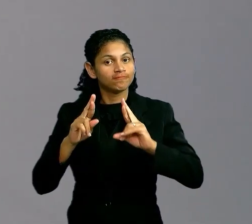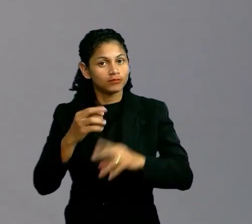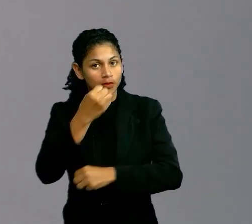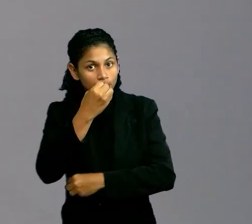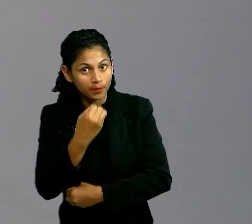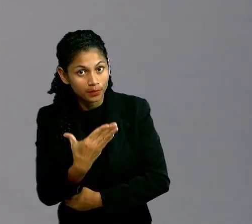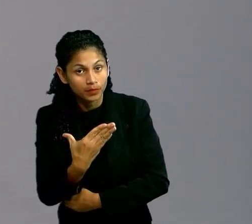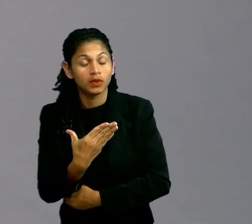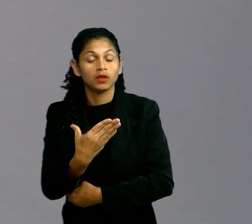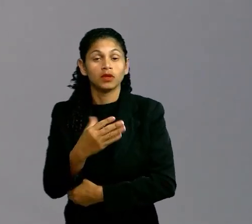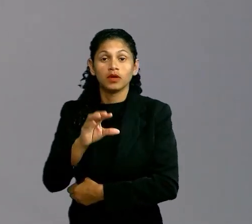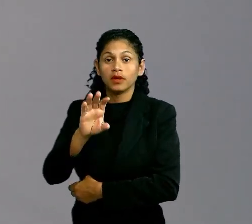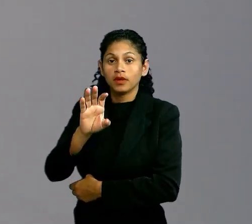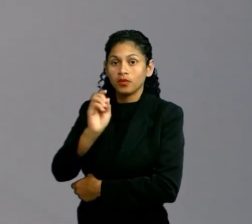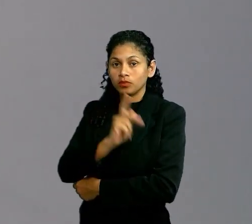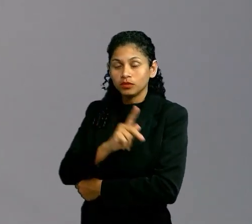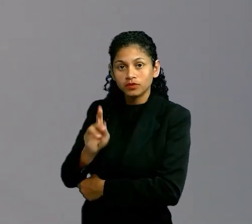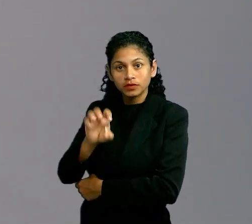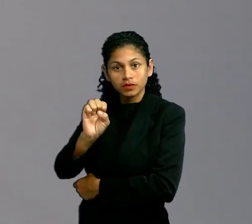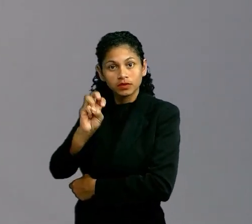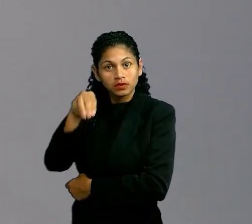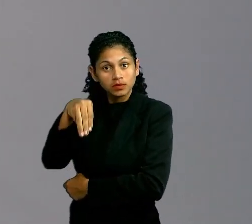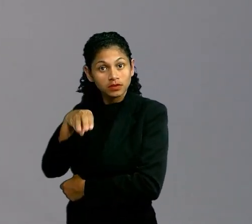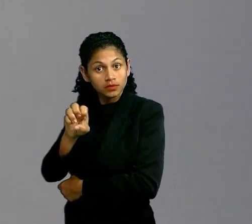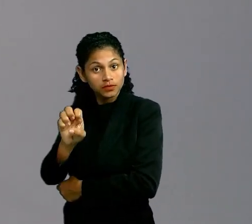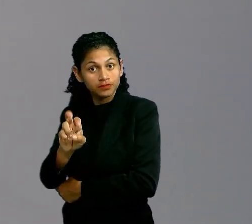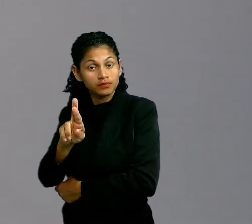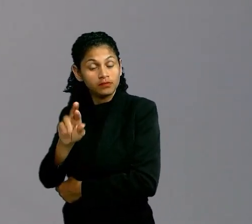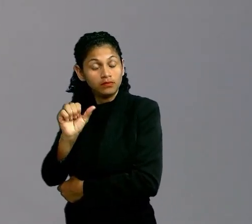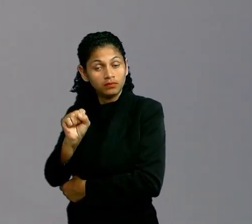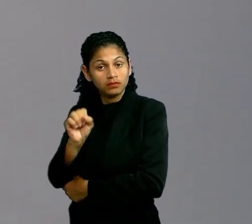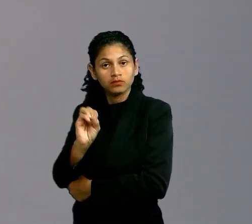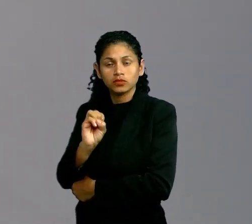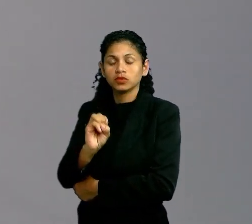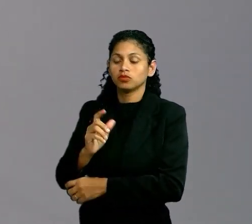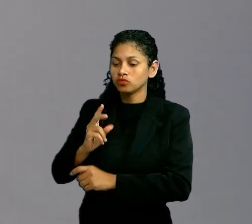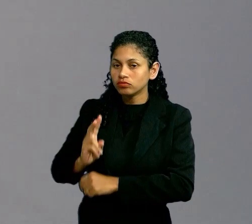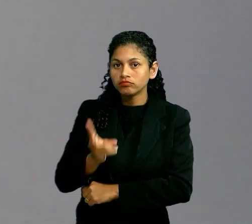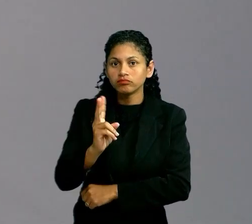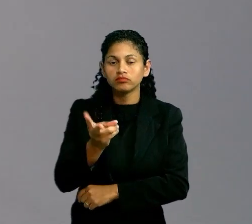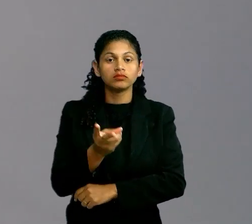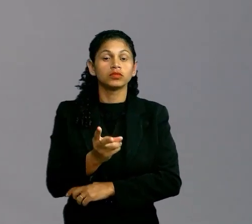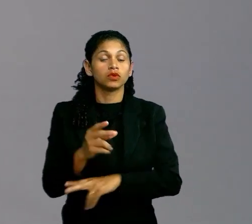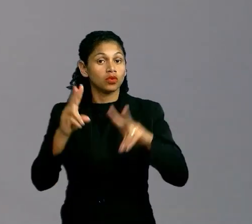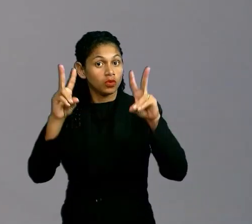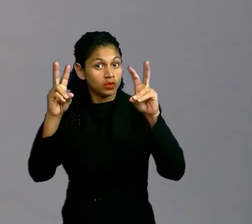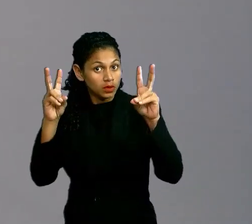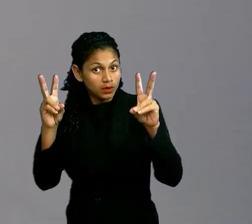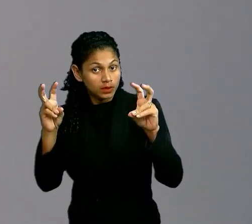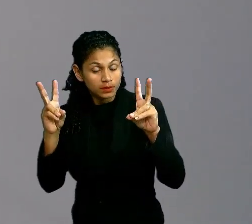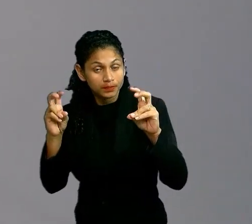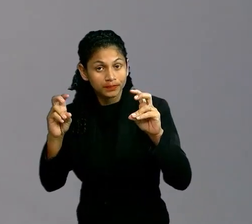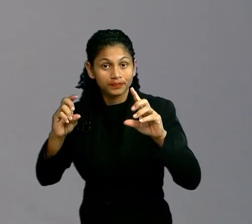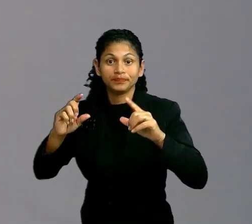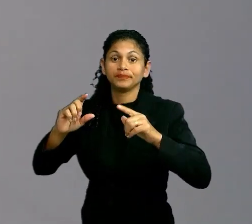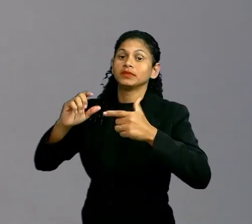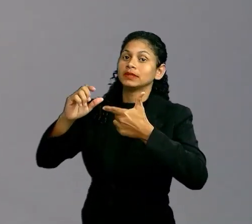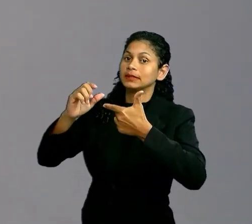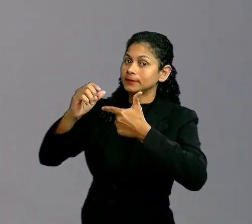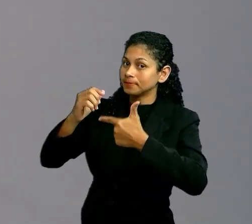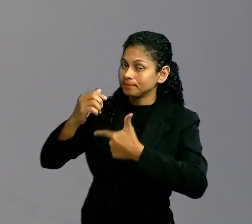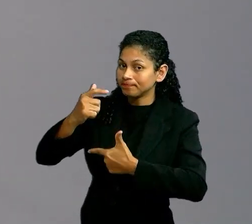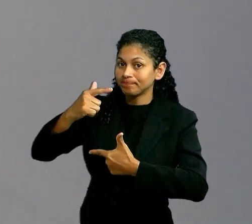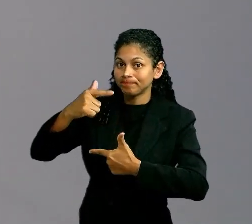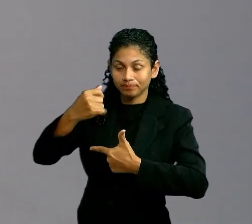vai dar sequência hoje em mais um conteúdo maravilhoso. E aí, que tal? Vamos falar hoje na matemática da trigonometria